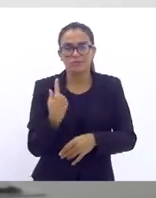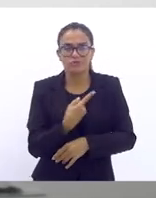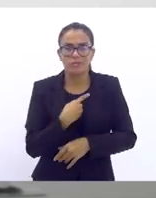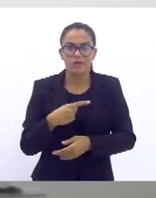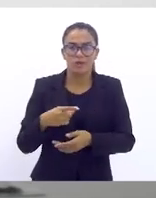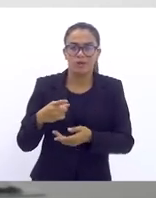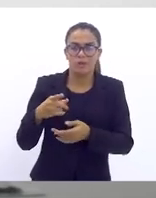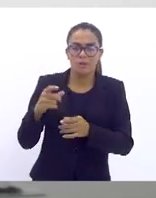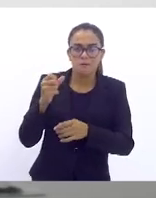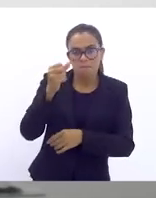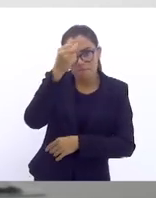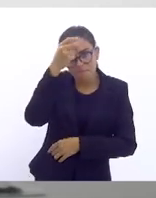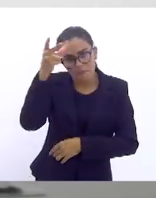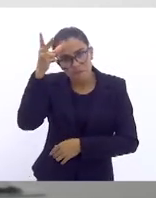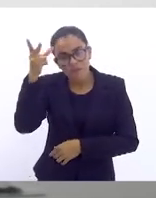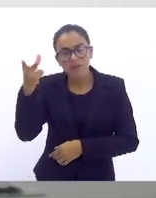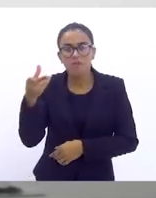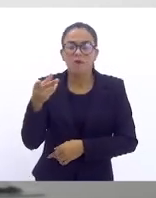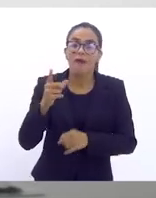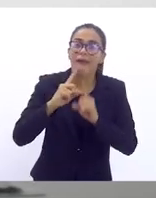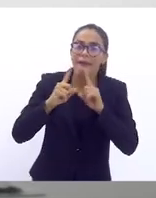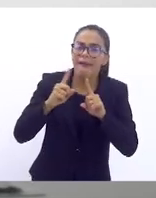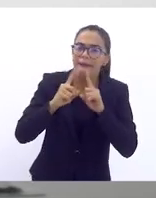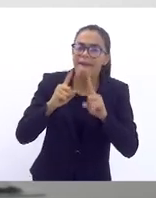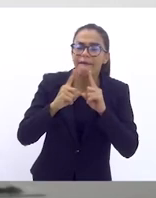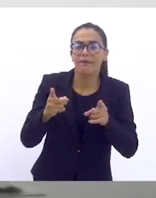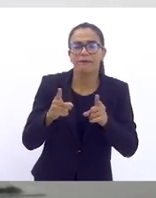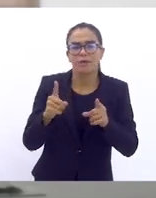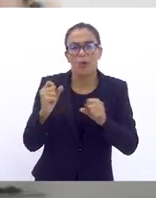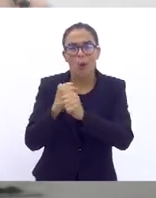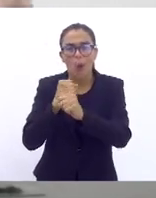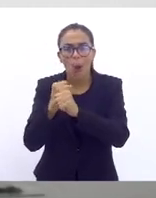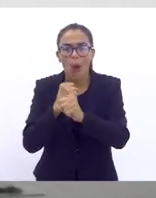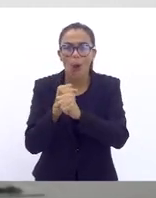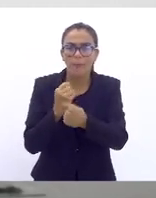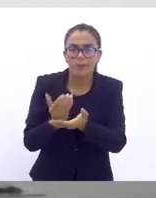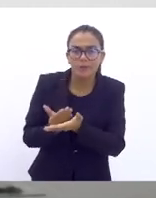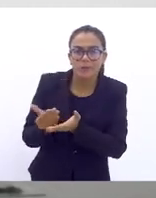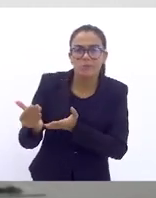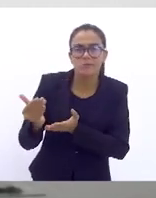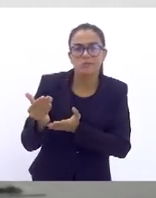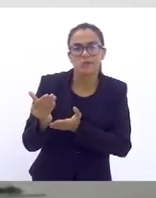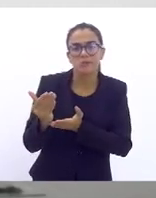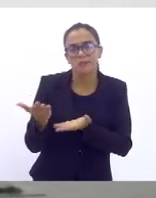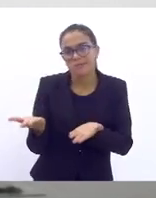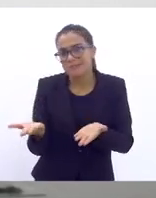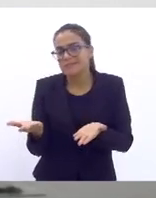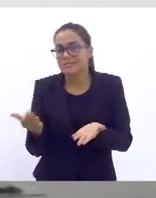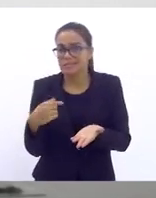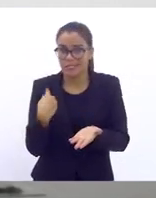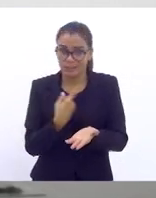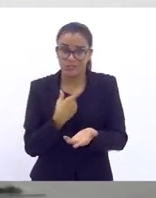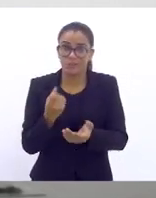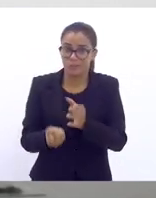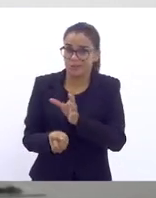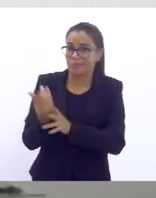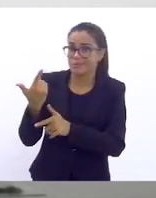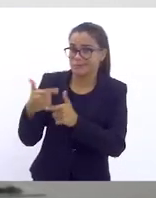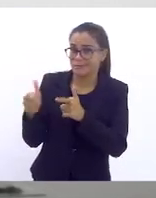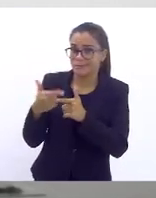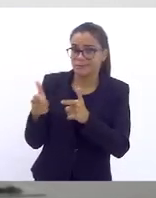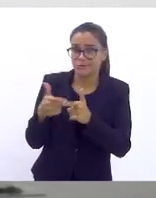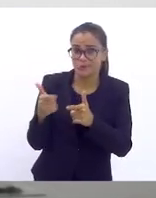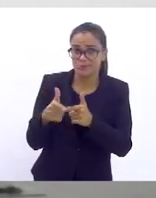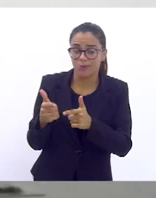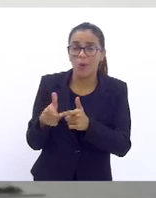prefeitos que estão reclamando de algumas obras que foram iniciadas e que a gente já pode ter problema na